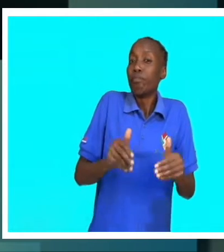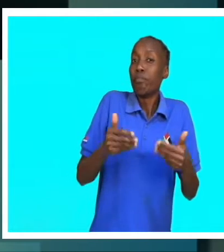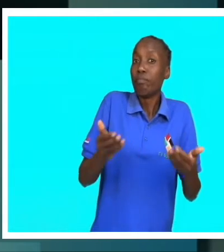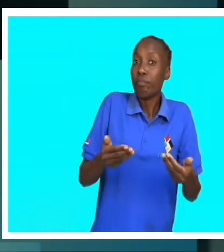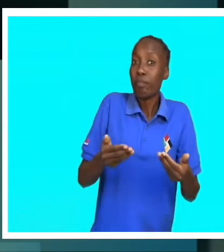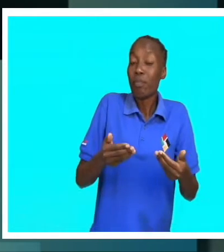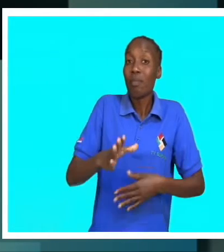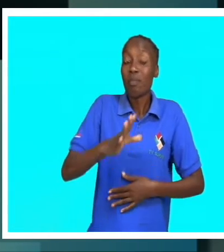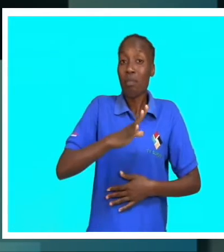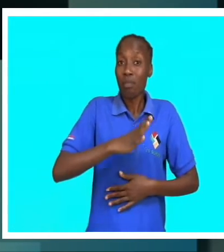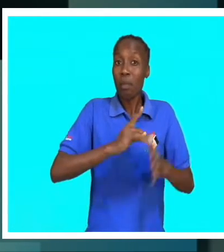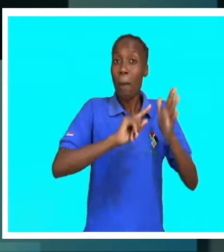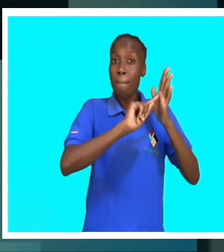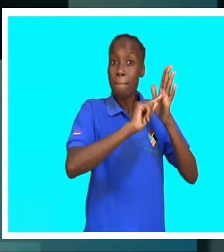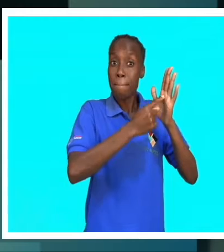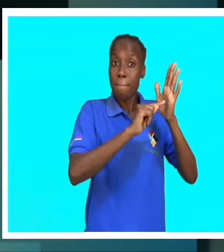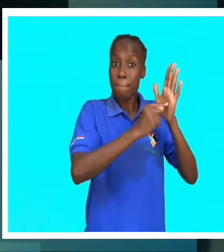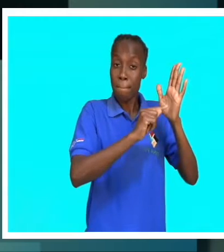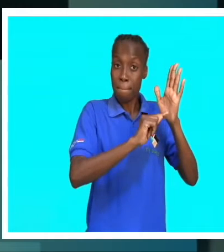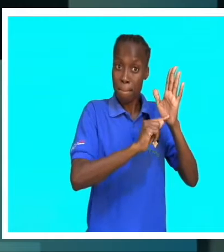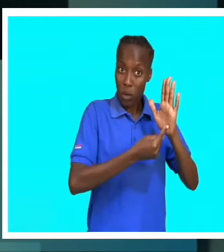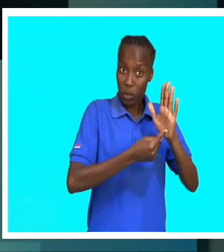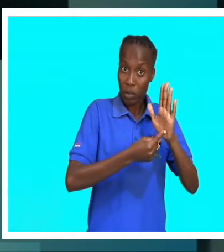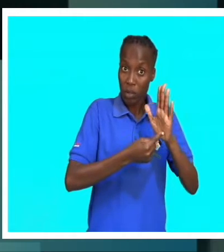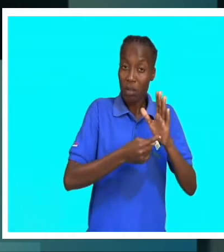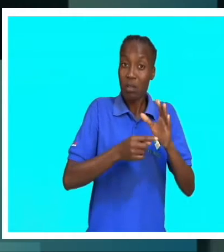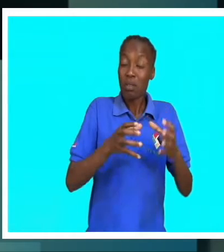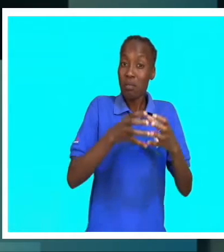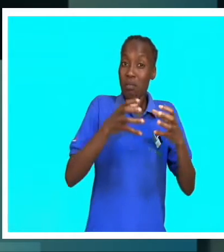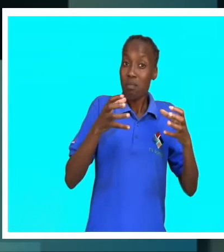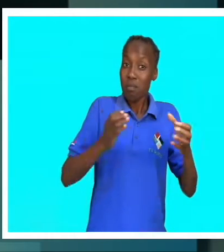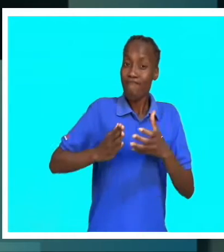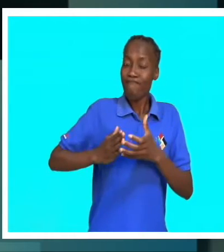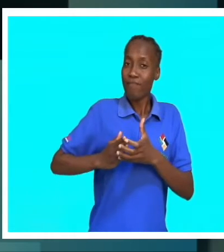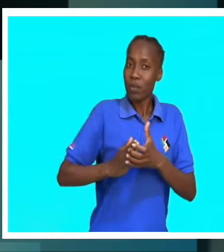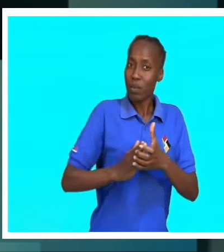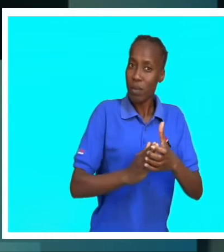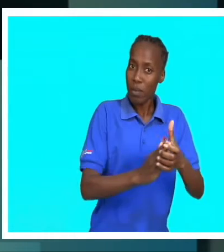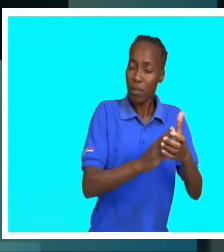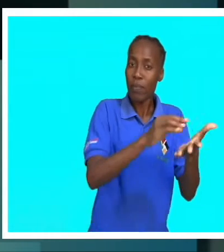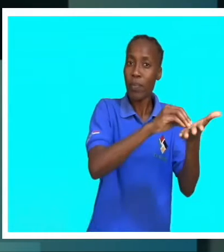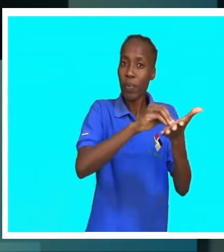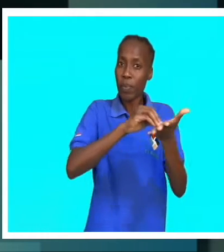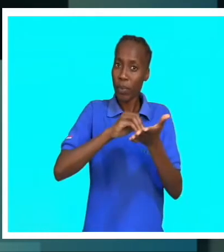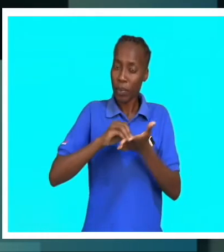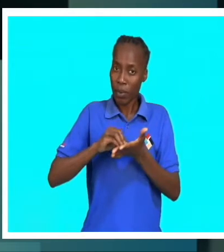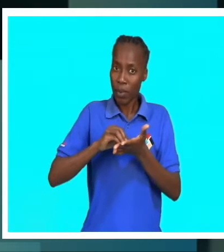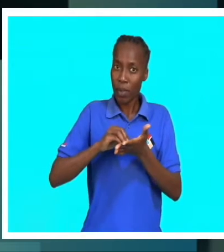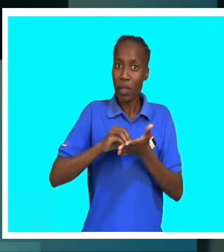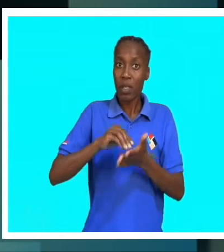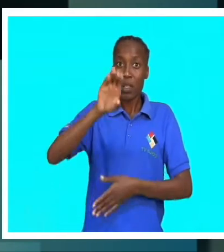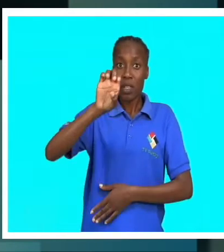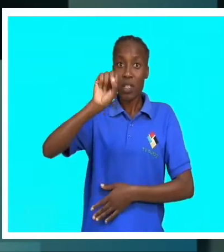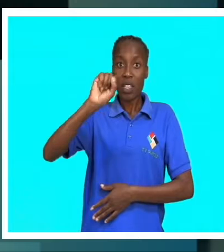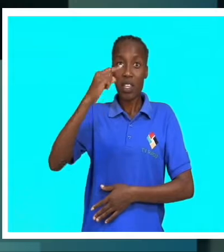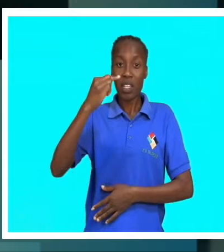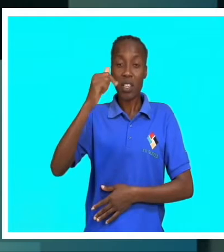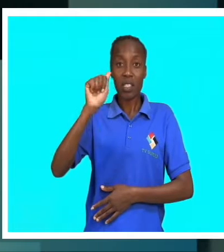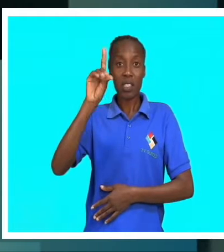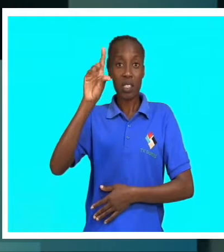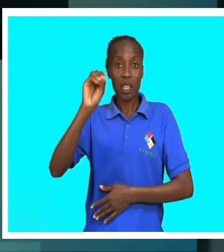deficiência. Desses pilares, que são as grandes recomendações que são levadas como